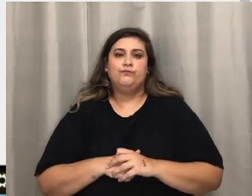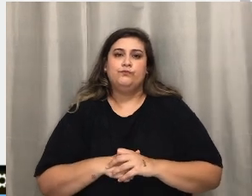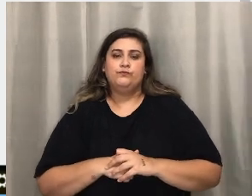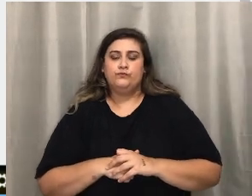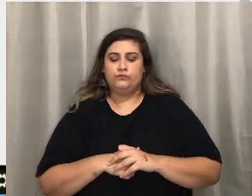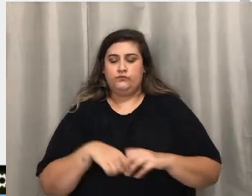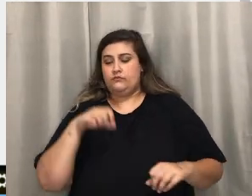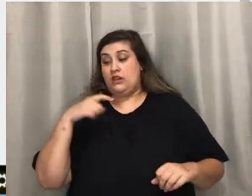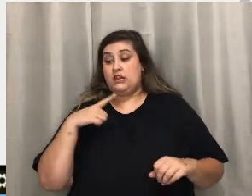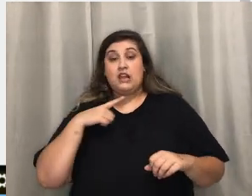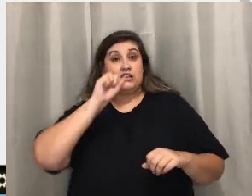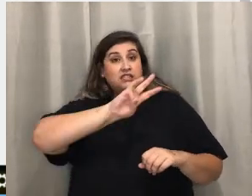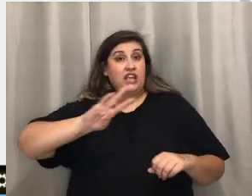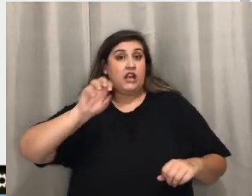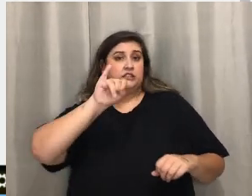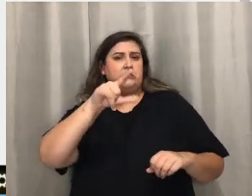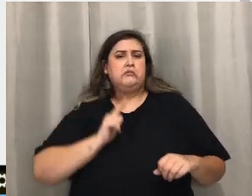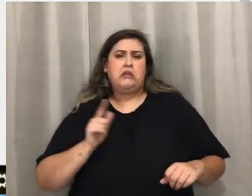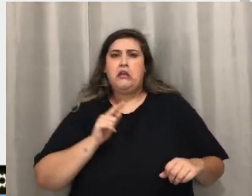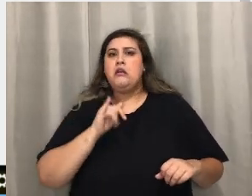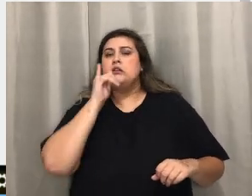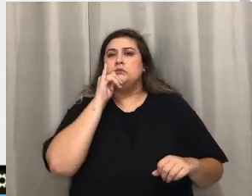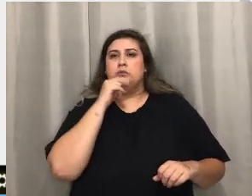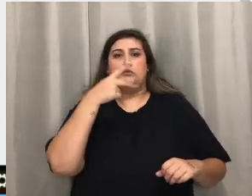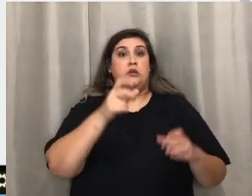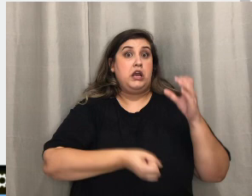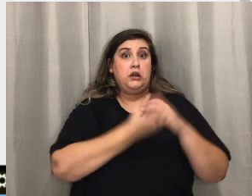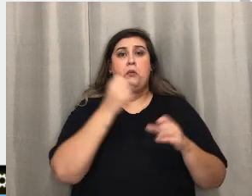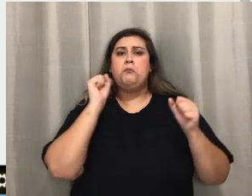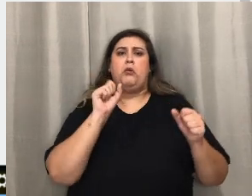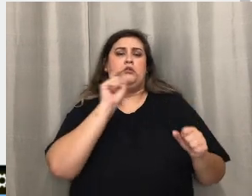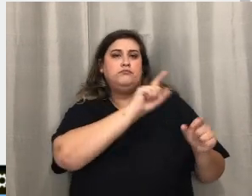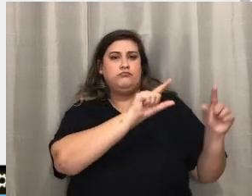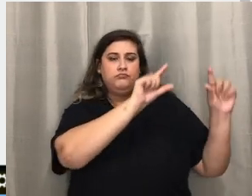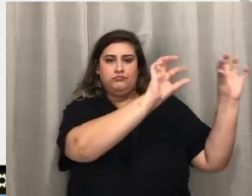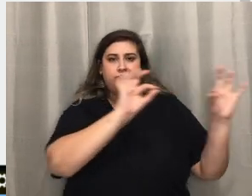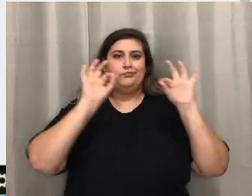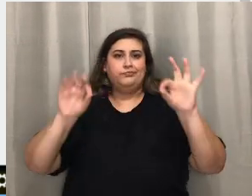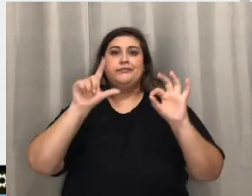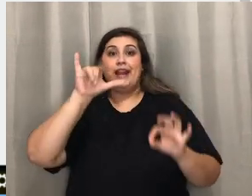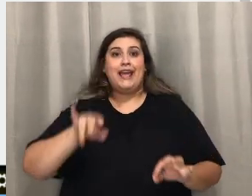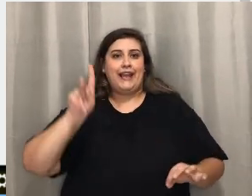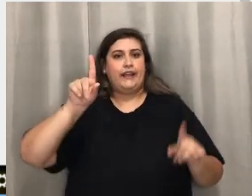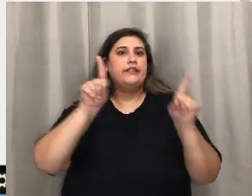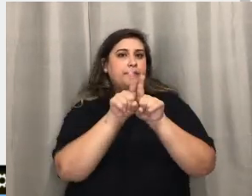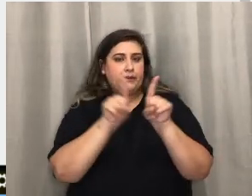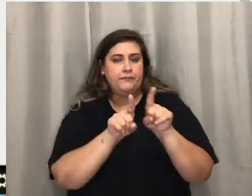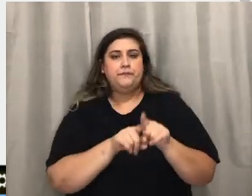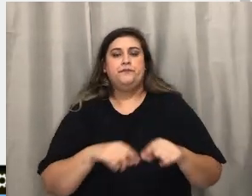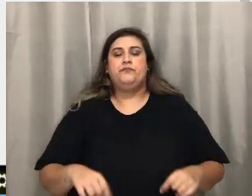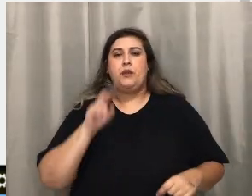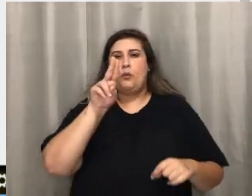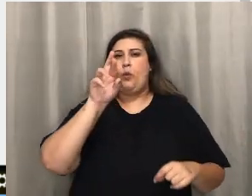é opcional, se você já tem um site, por exemplo, criado, você pode linkar aqui, colocar a URL